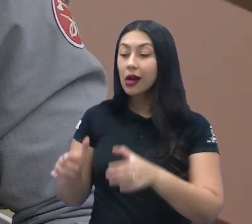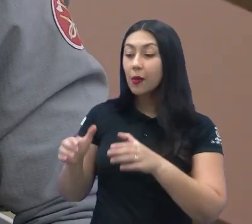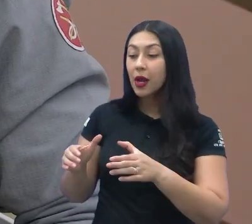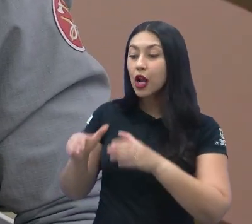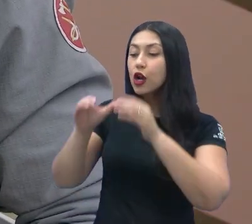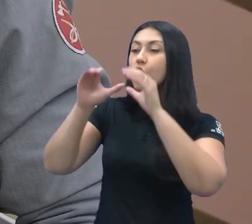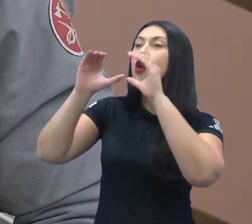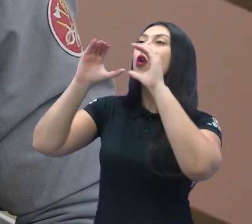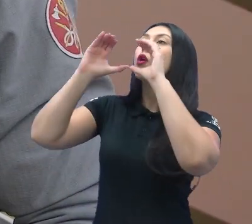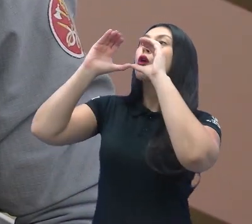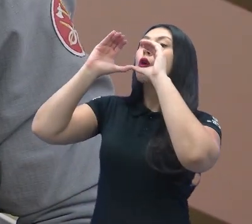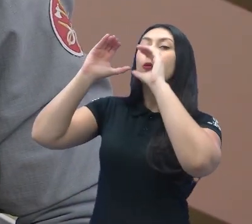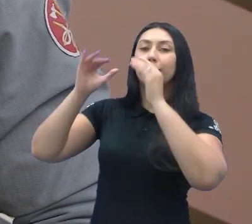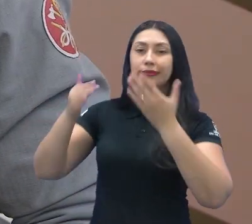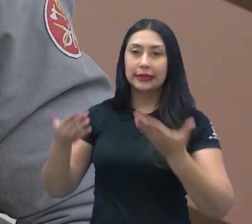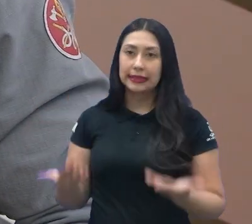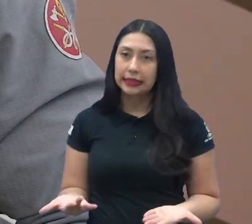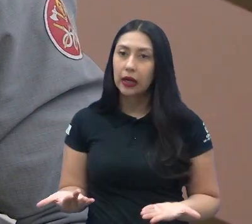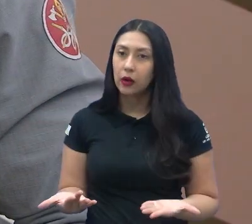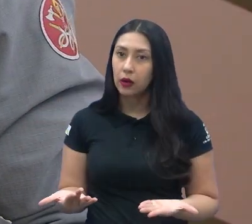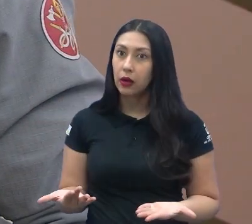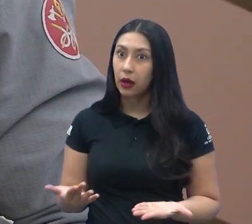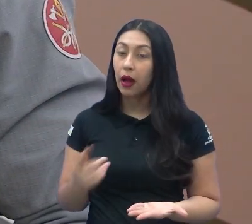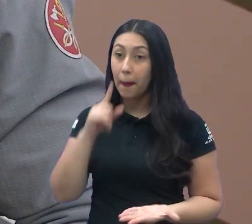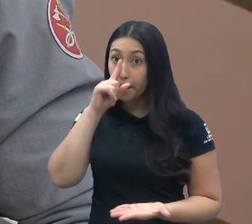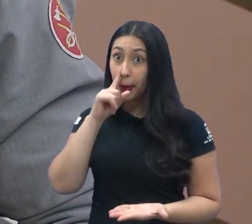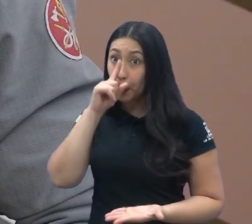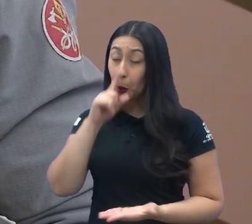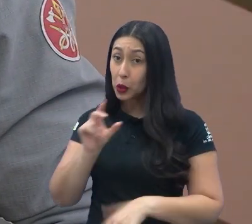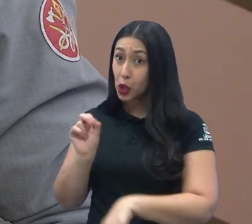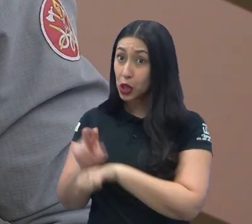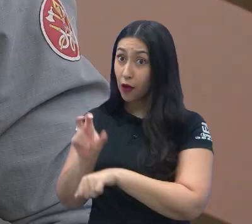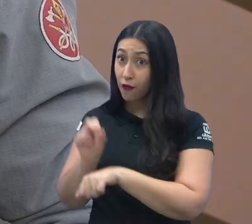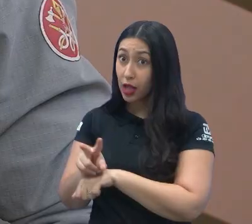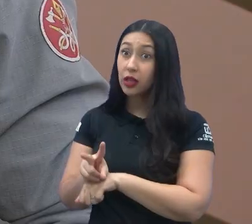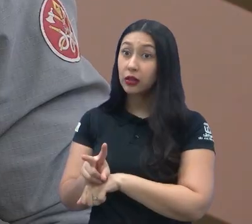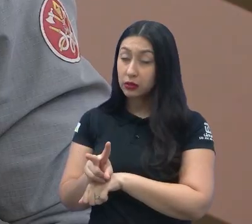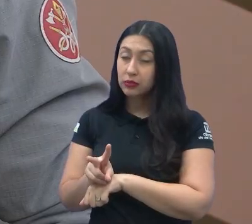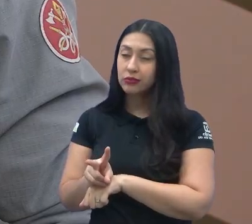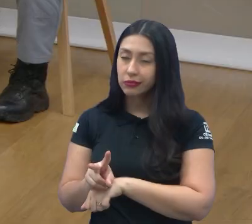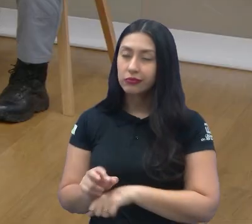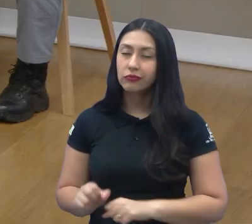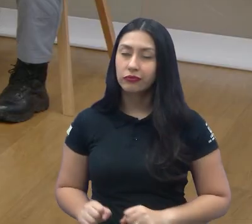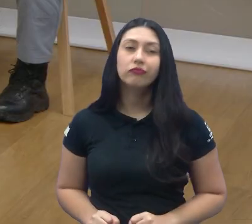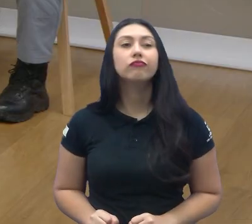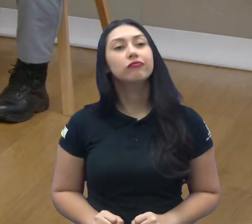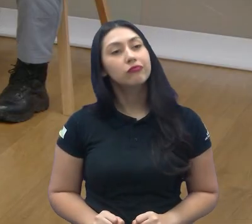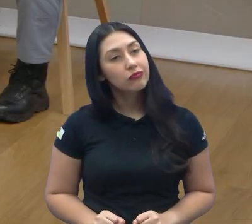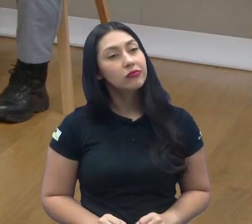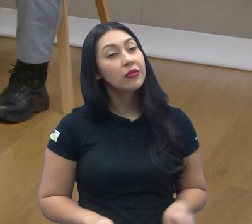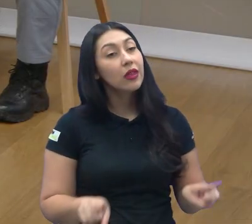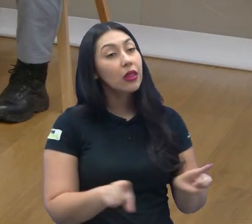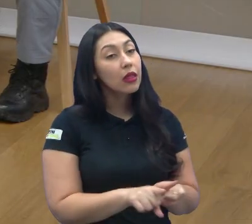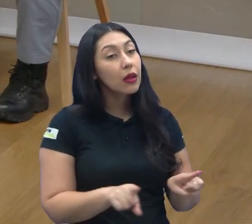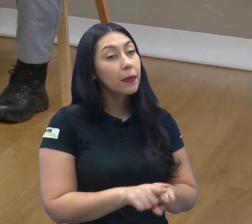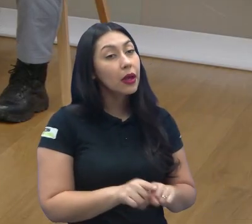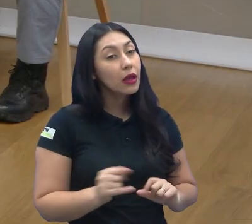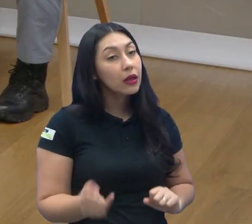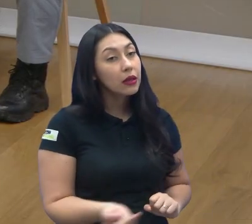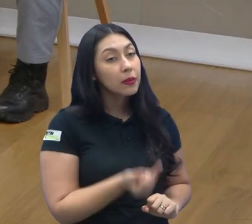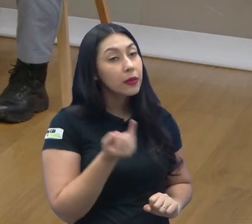ingerindo. E isso aí gera contaminação da criança, né? Então tem que ter essa atenção também. Perfeito. Perfeito. E é importante também, Tenente, eu